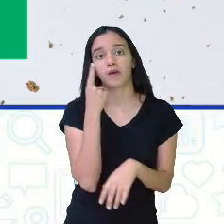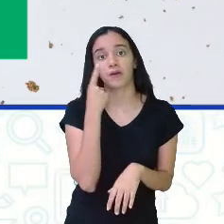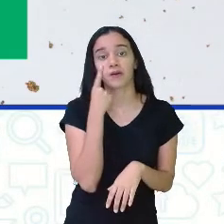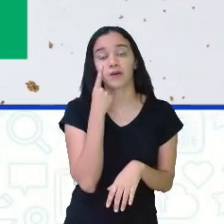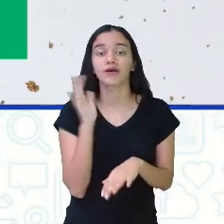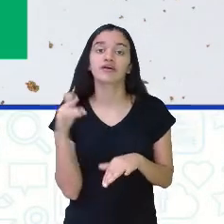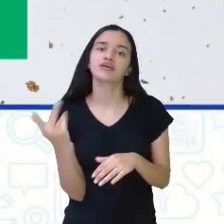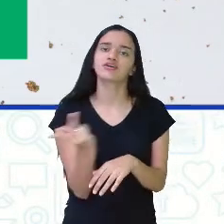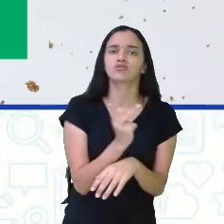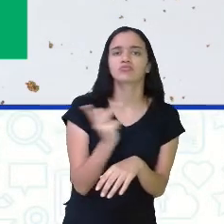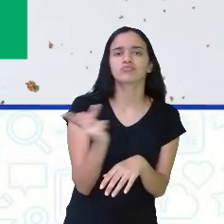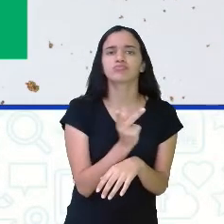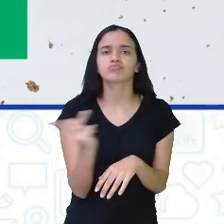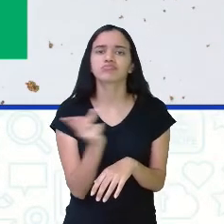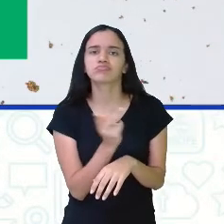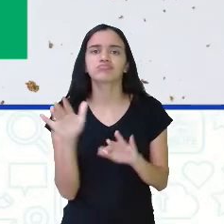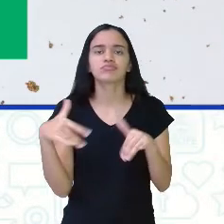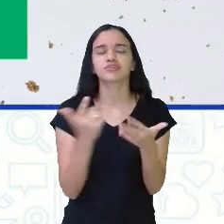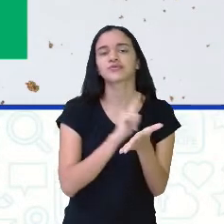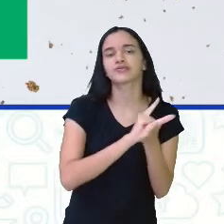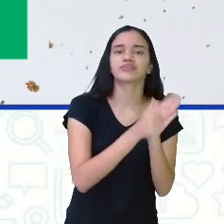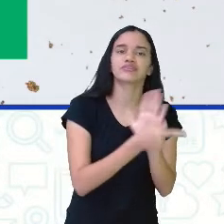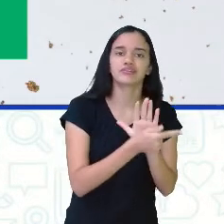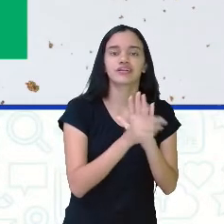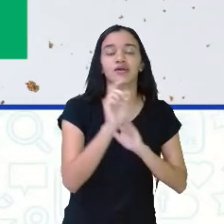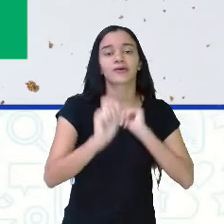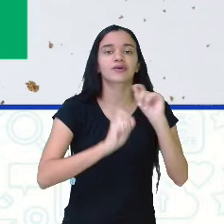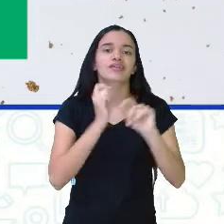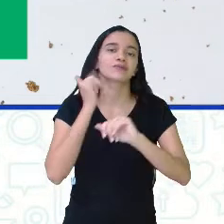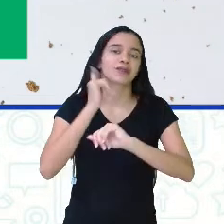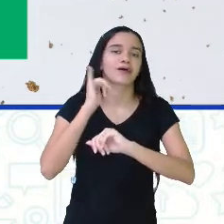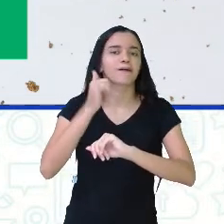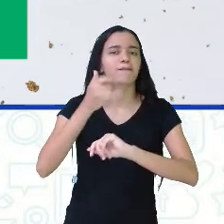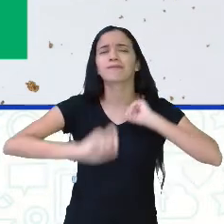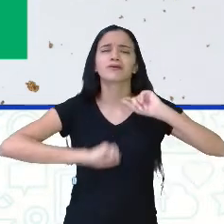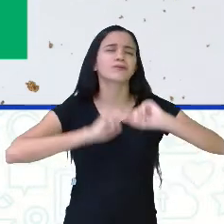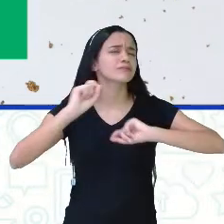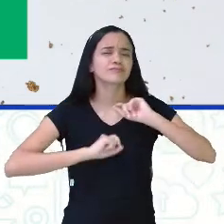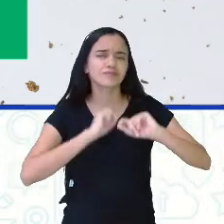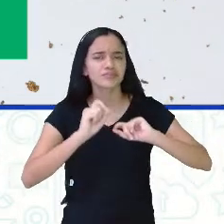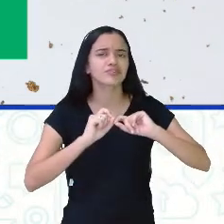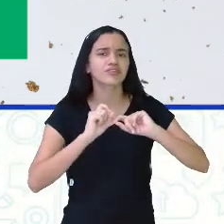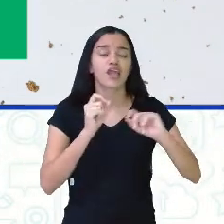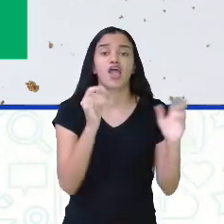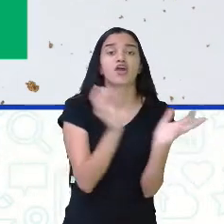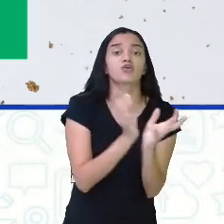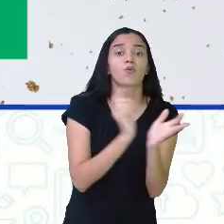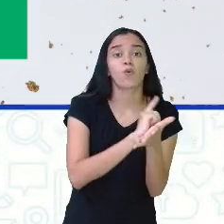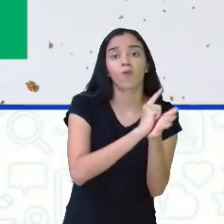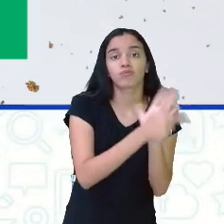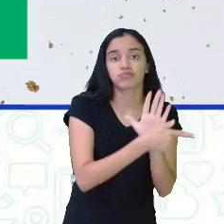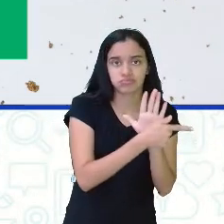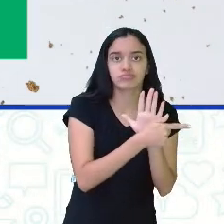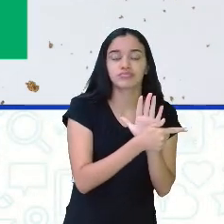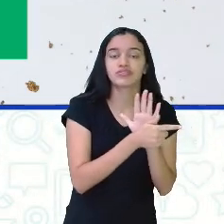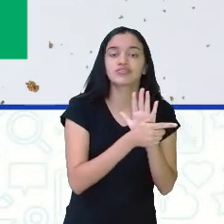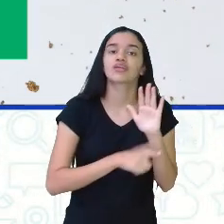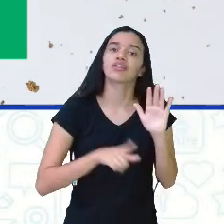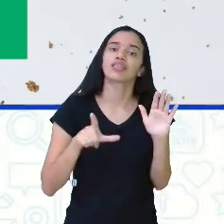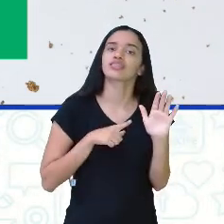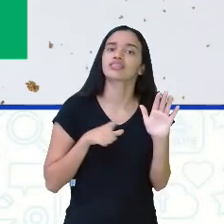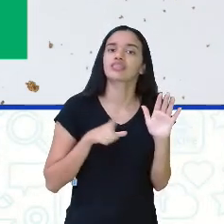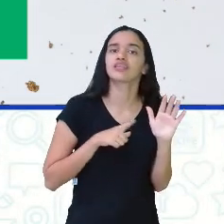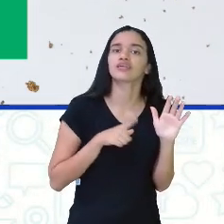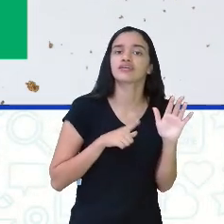Ambos fazem parte do agrupamento de gênero da ordem do narrar. E o que é isso? Esse agrupamento de gênero envolve os